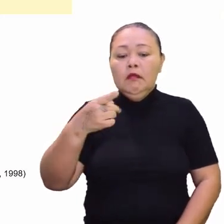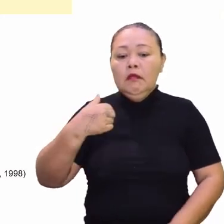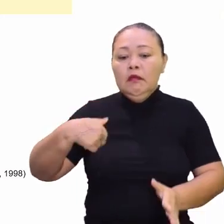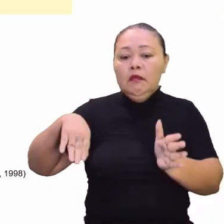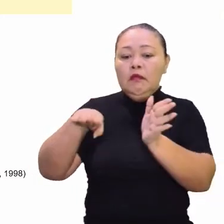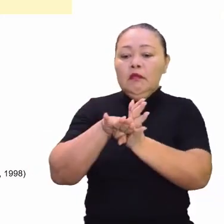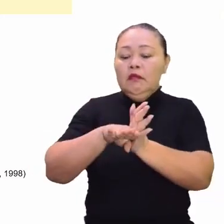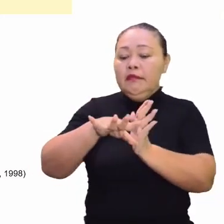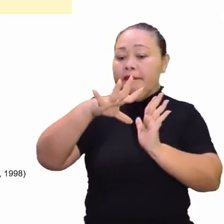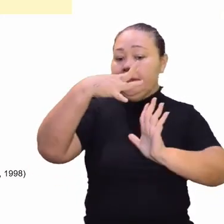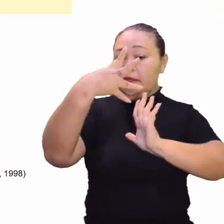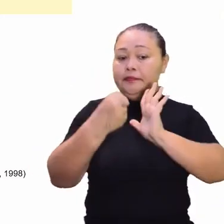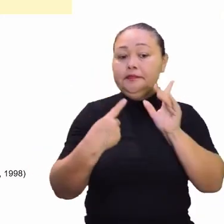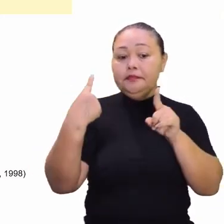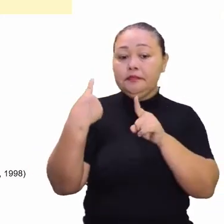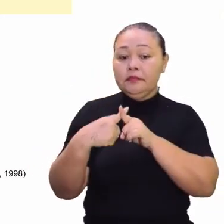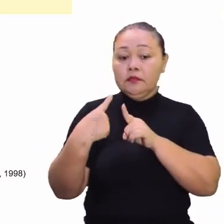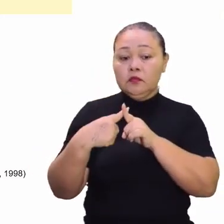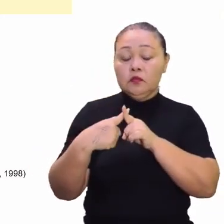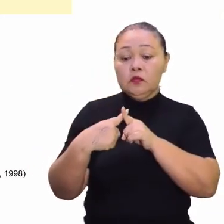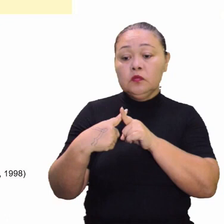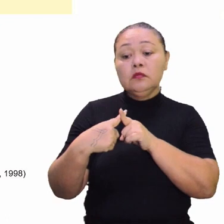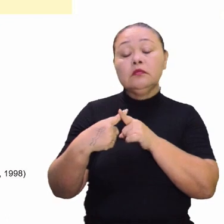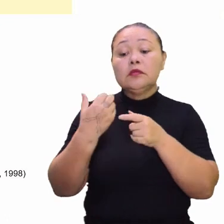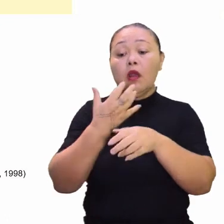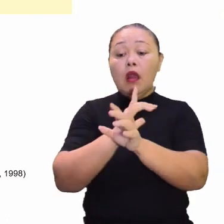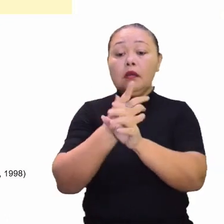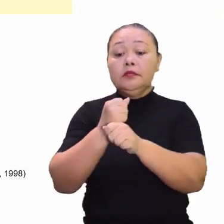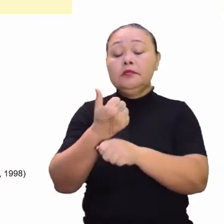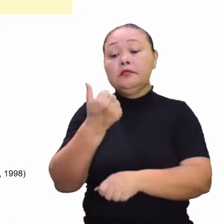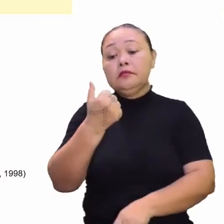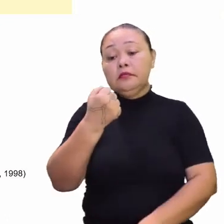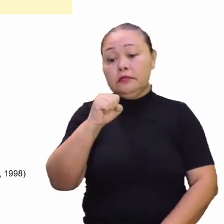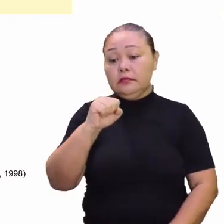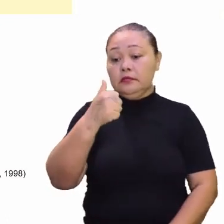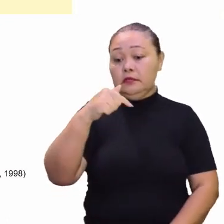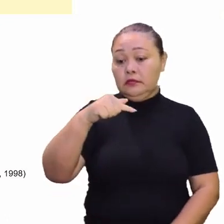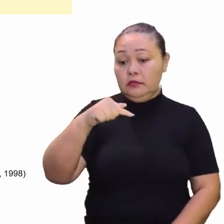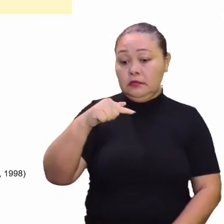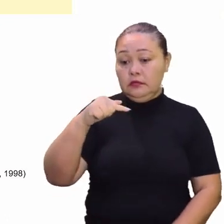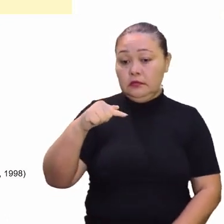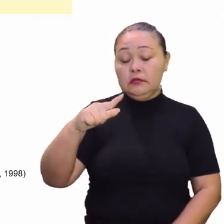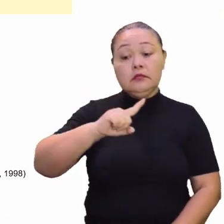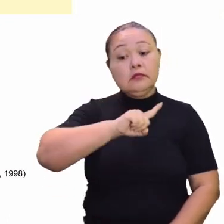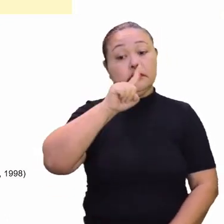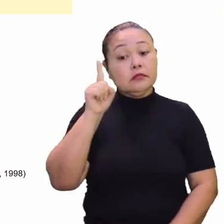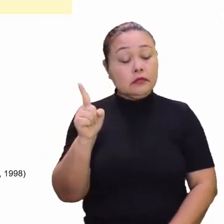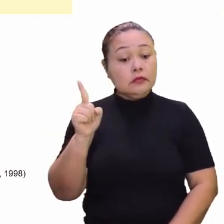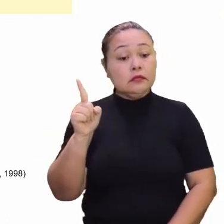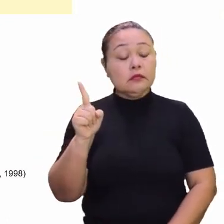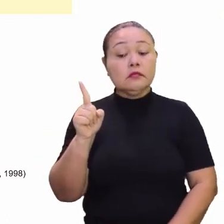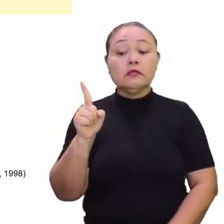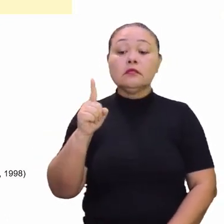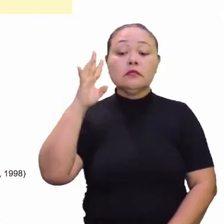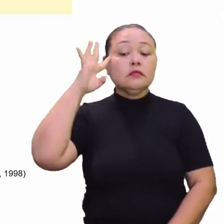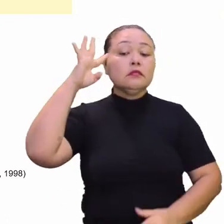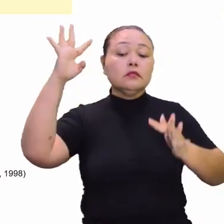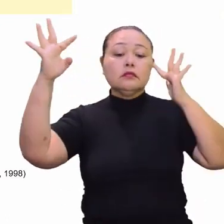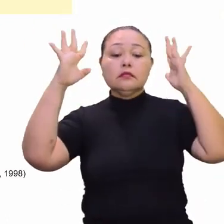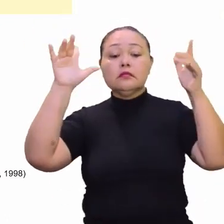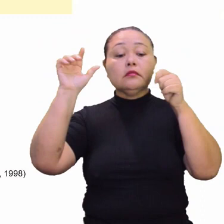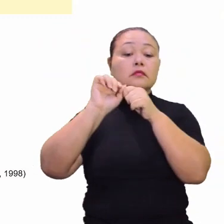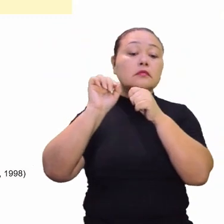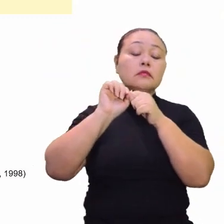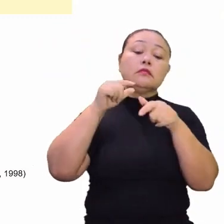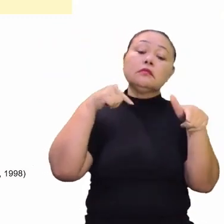para a Amazônia por quê? Devido à grande seca de 1877, e o verdadeiro sonho era vir